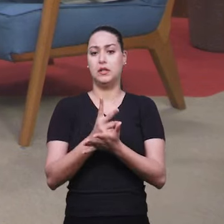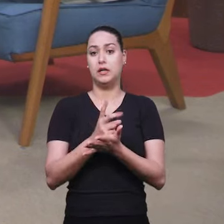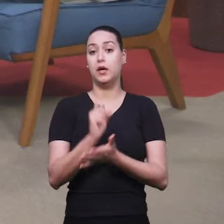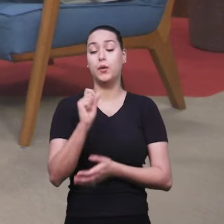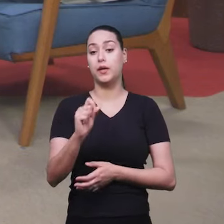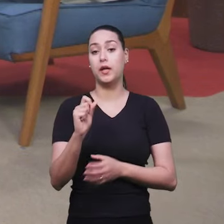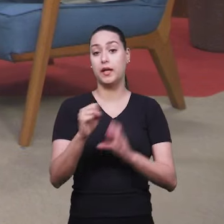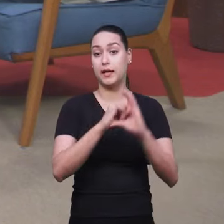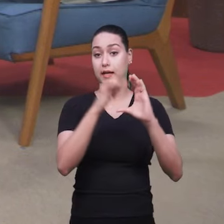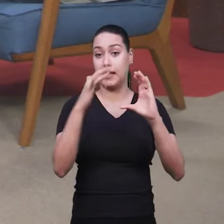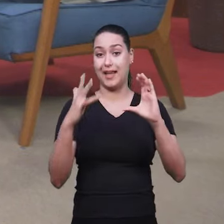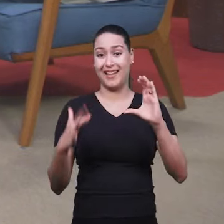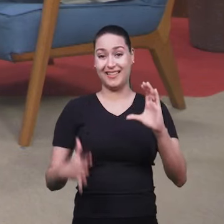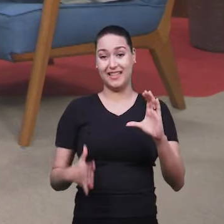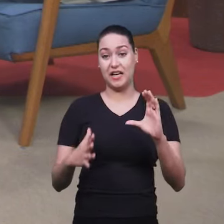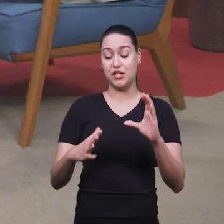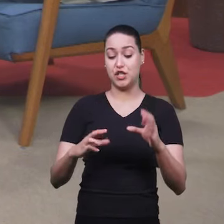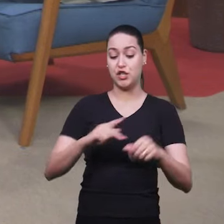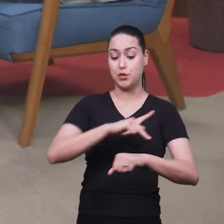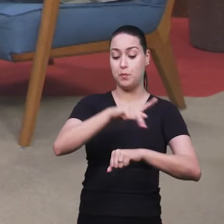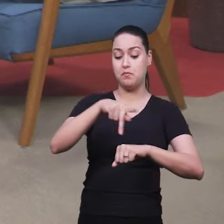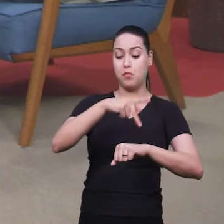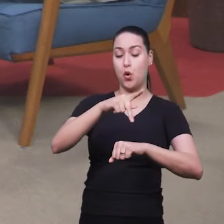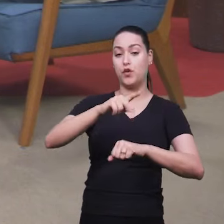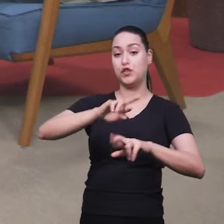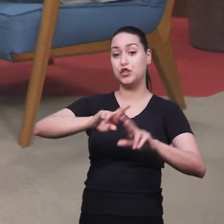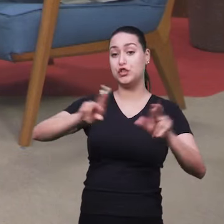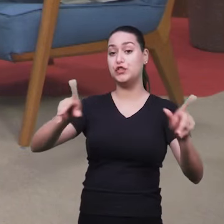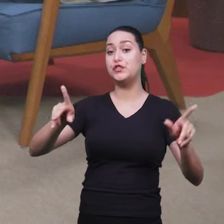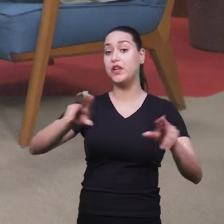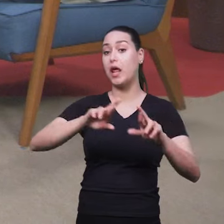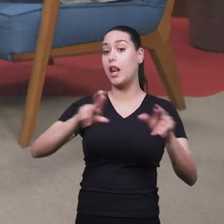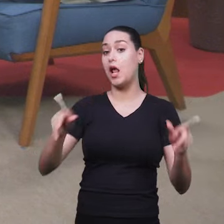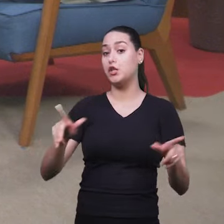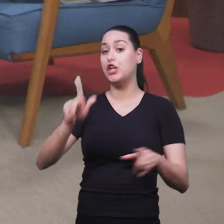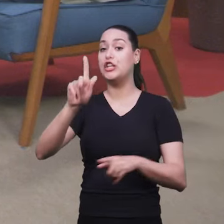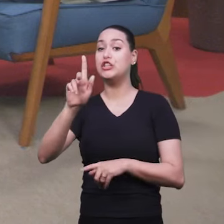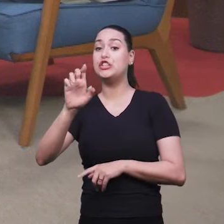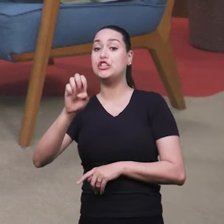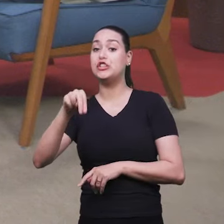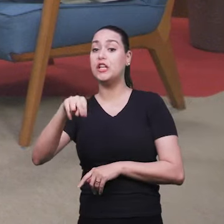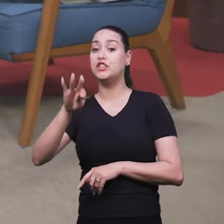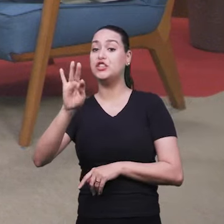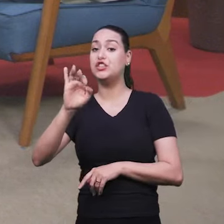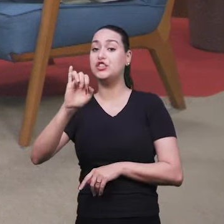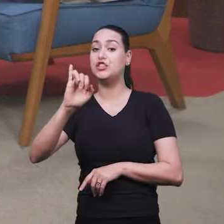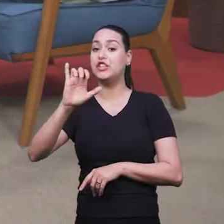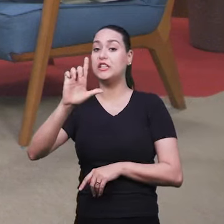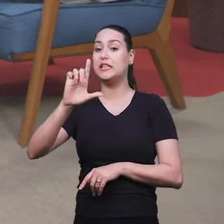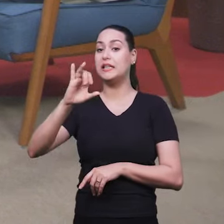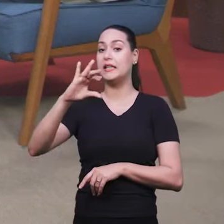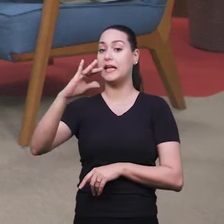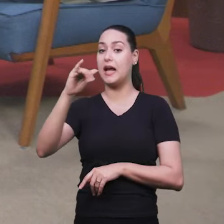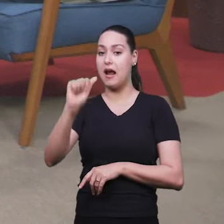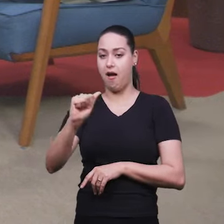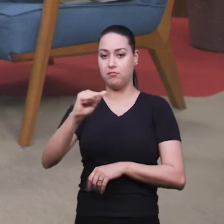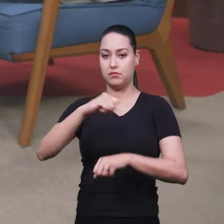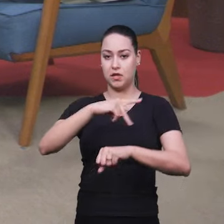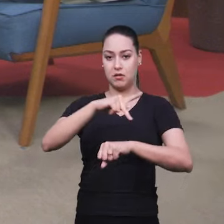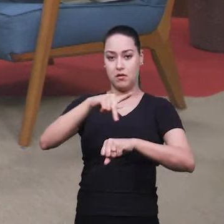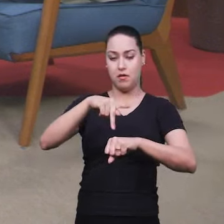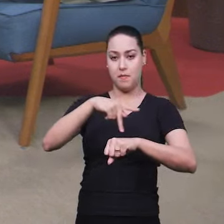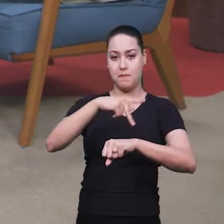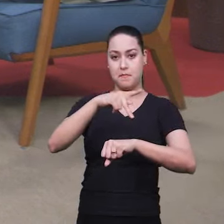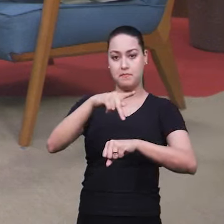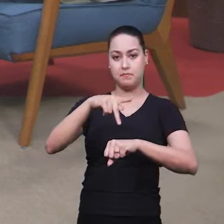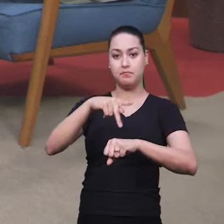fato da sua característica gentílica. O noivo, ele chama de poço das águas vivas que correm do Líbano.